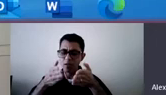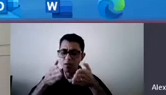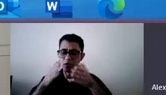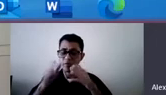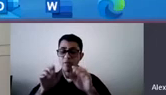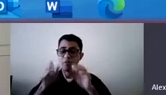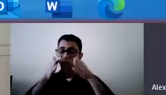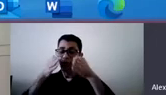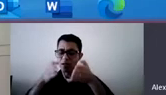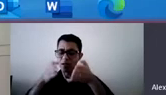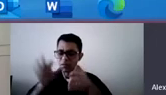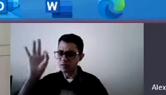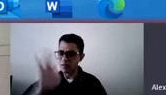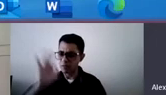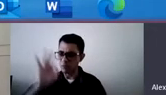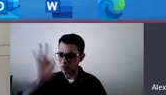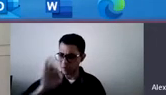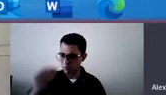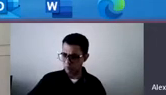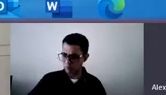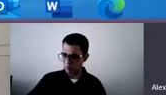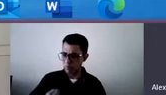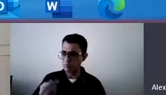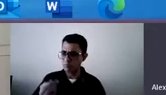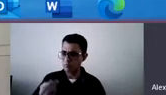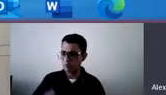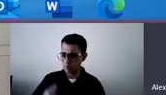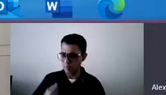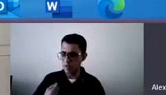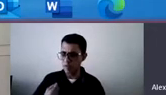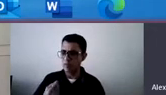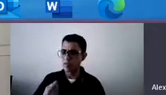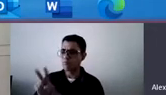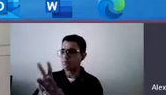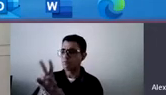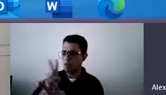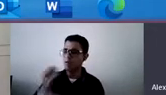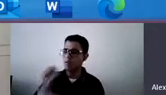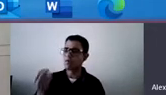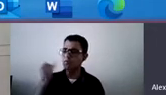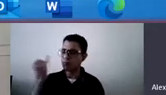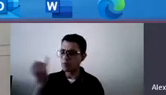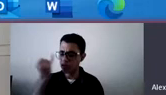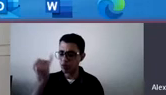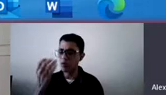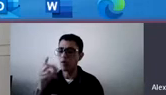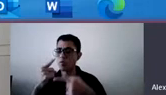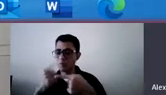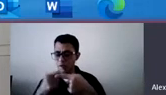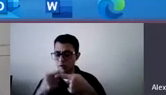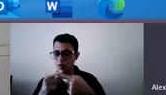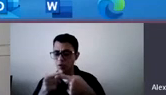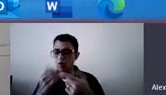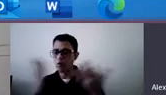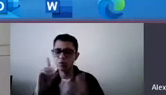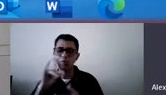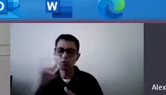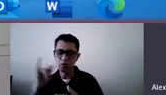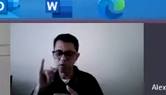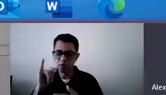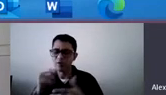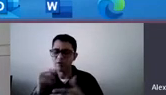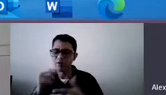concentrado 100%, vivendo 100% presente. Eu acho isso, assim, muito, muito fundamental. Porque hoje em dia, como a gente também é